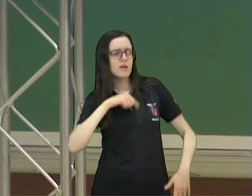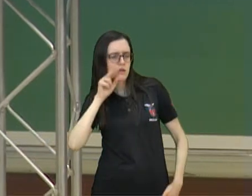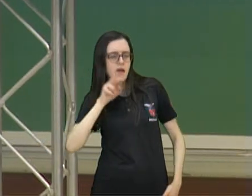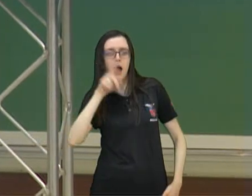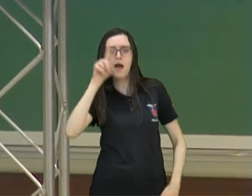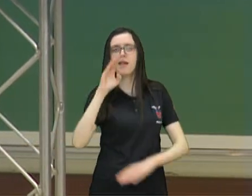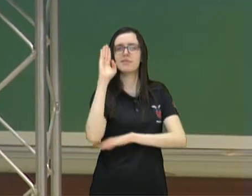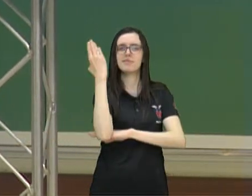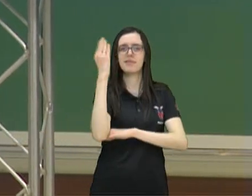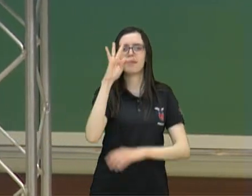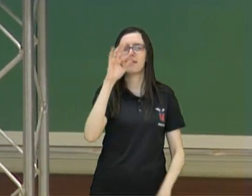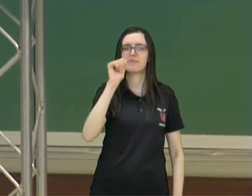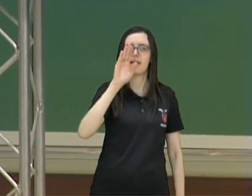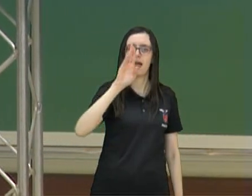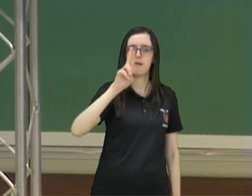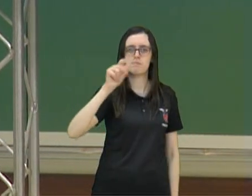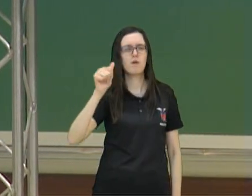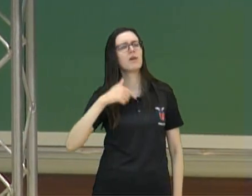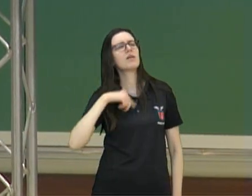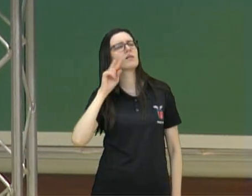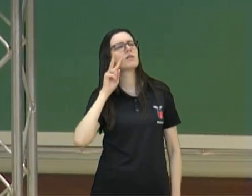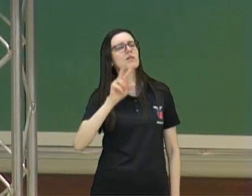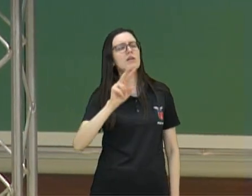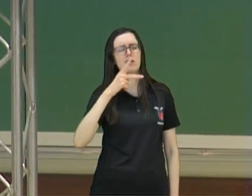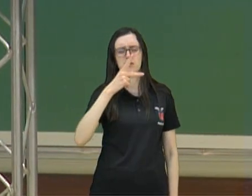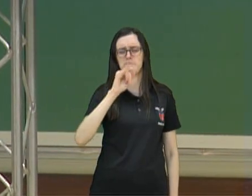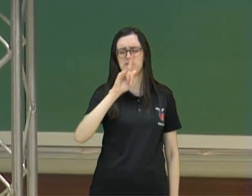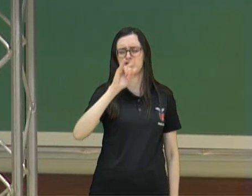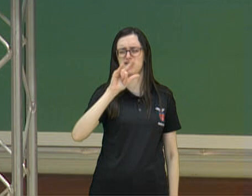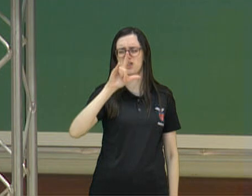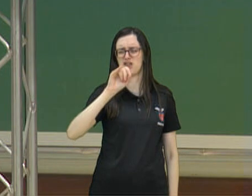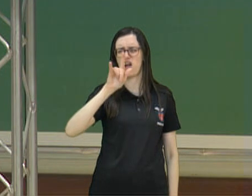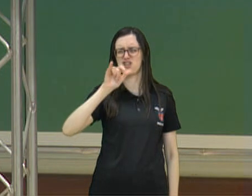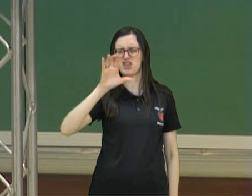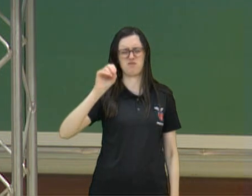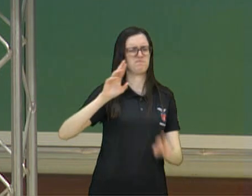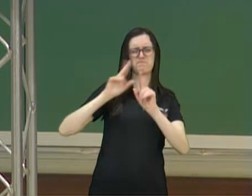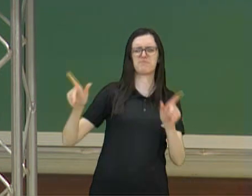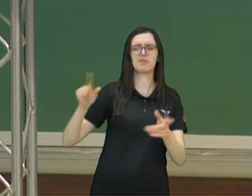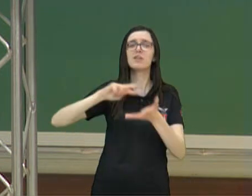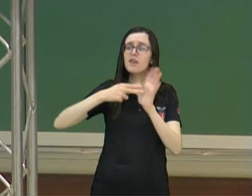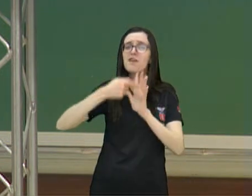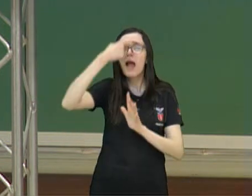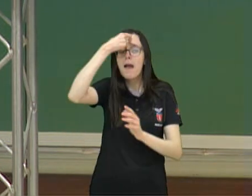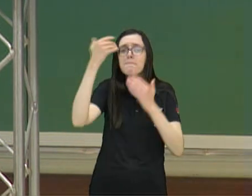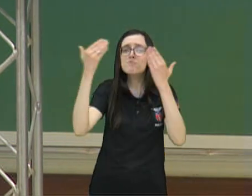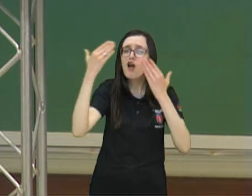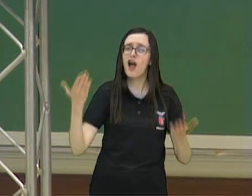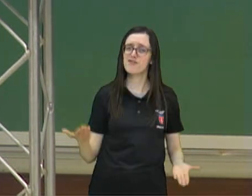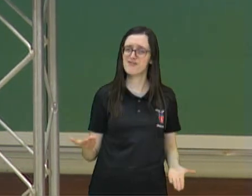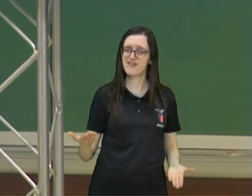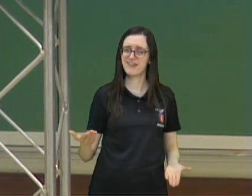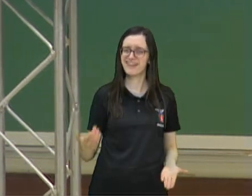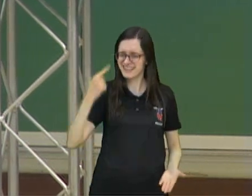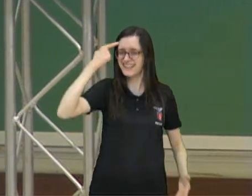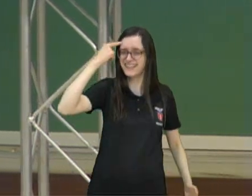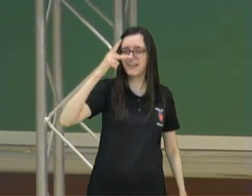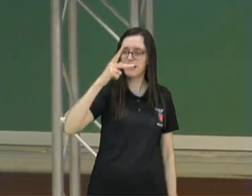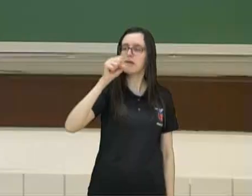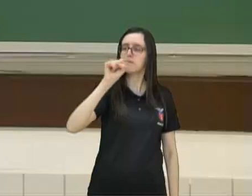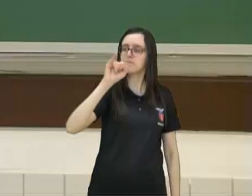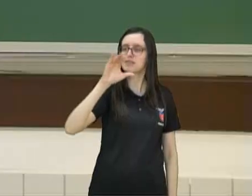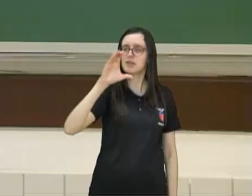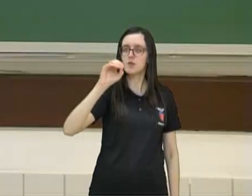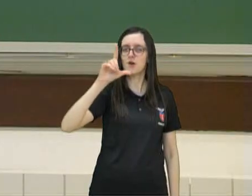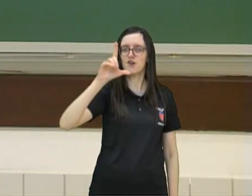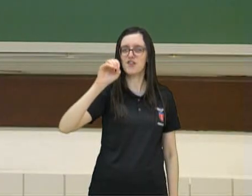uma tábua. E pigilógico. Mas pigilógico, professor, ficou diferente. É psicológico, certo? Então,